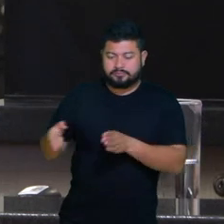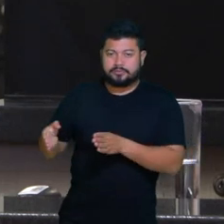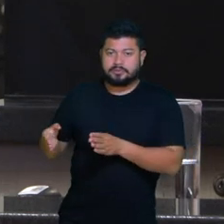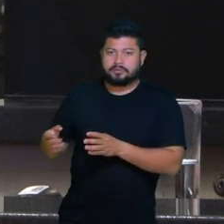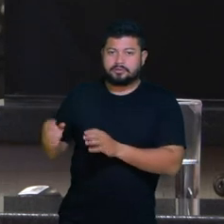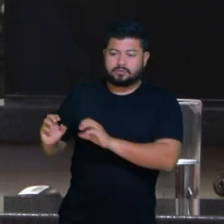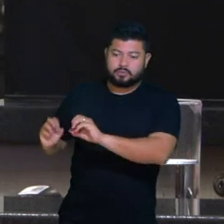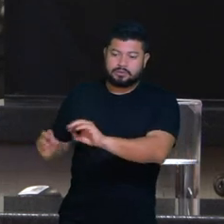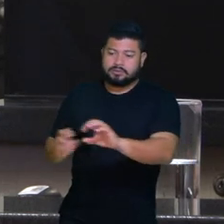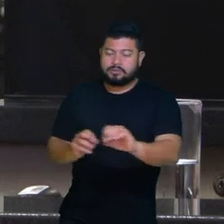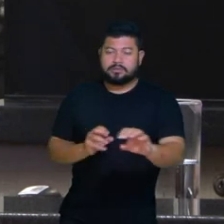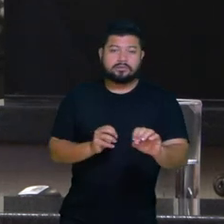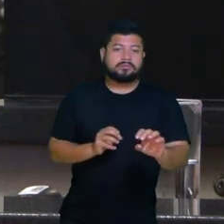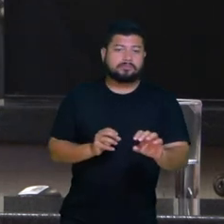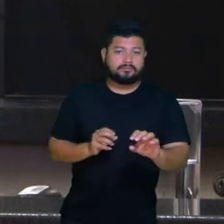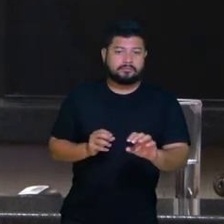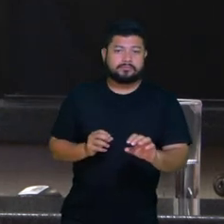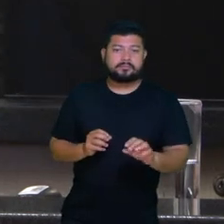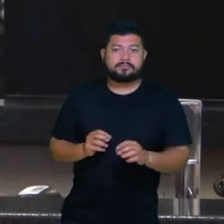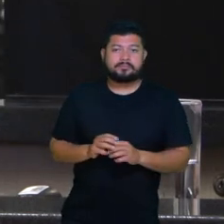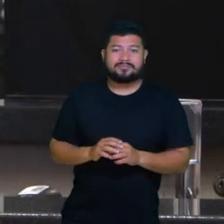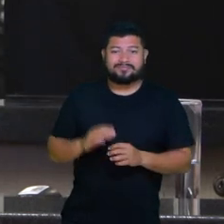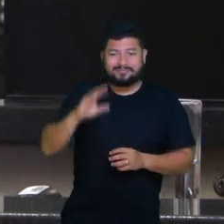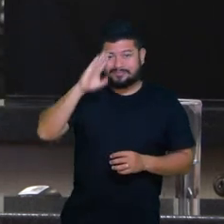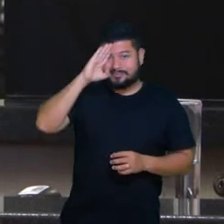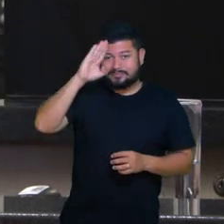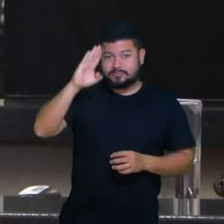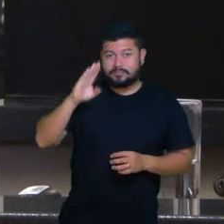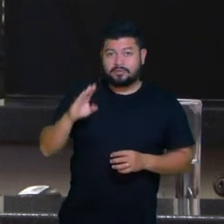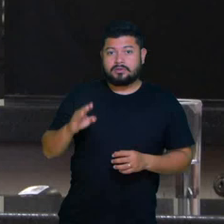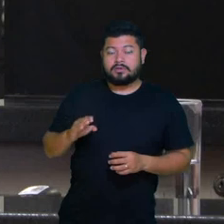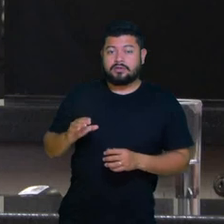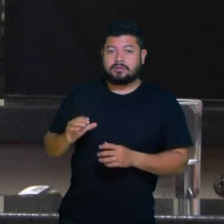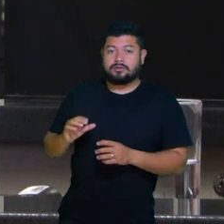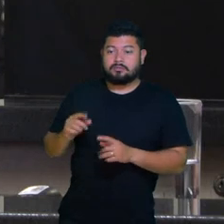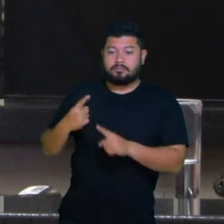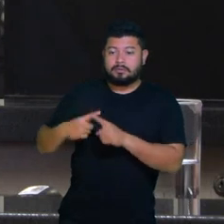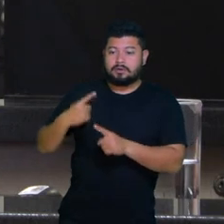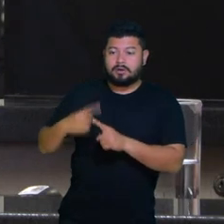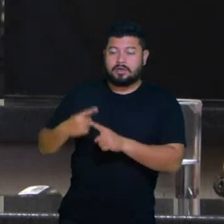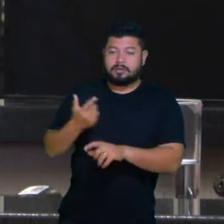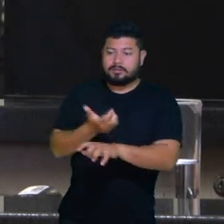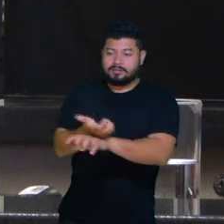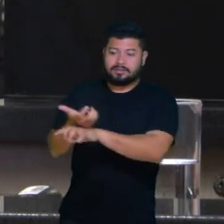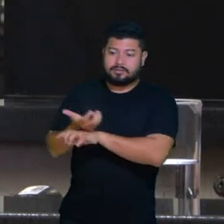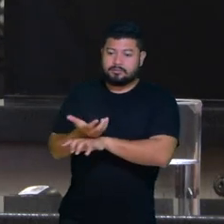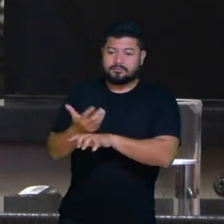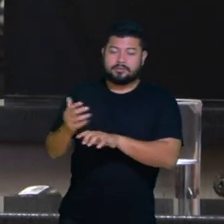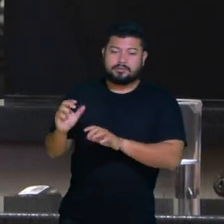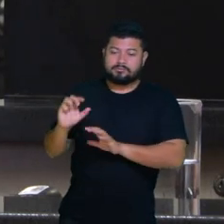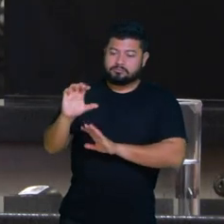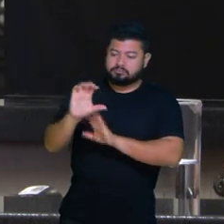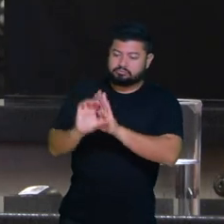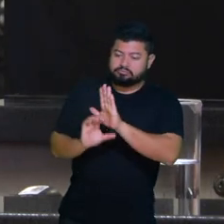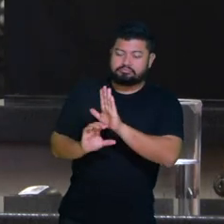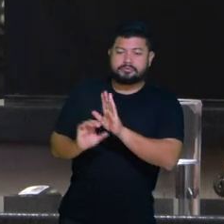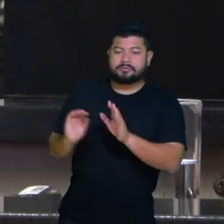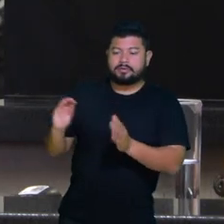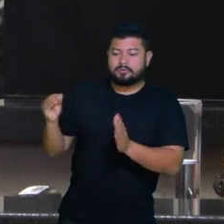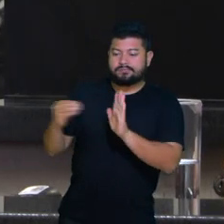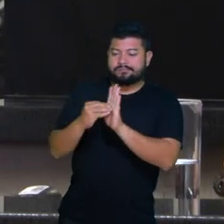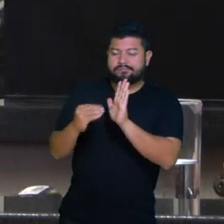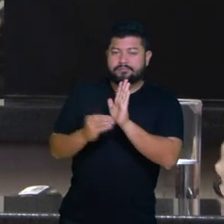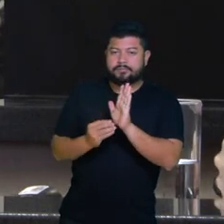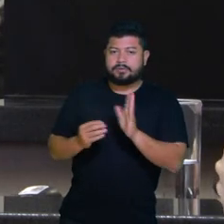ensino tá principalmente através dos currículos e a partir dele tá o